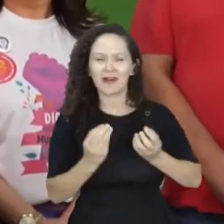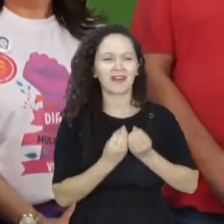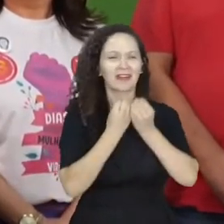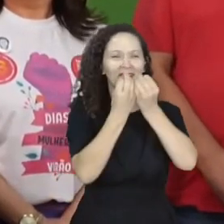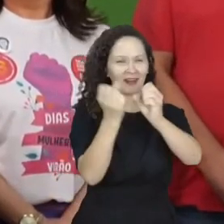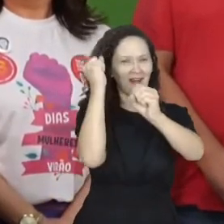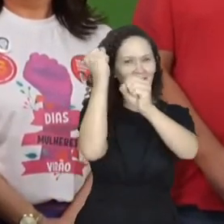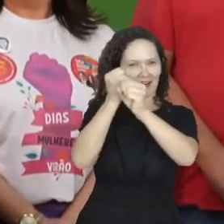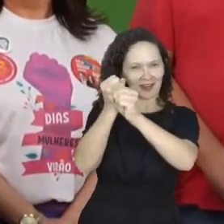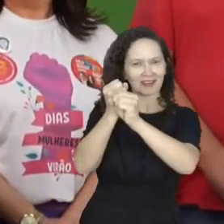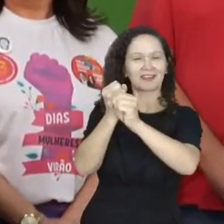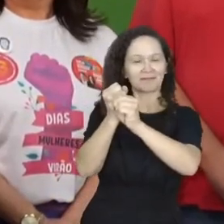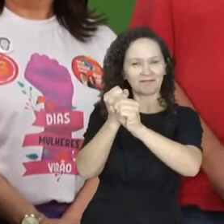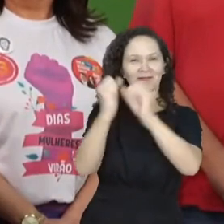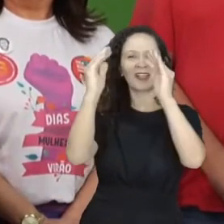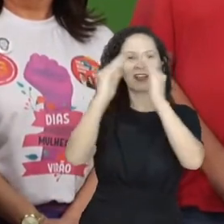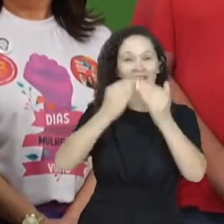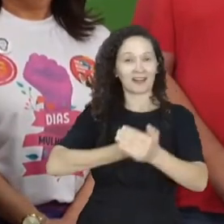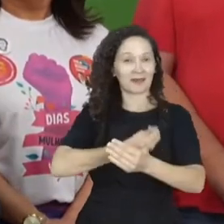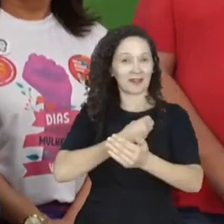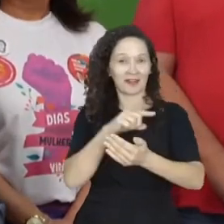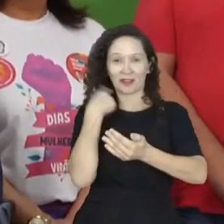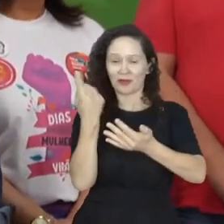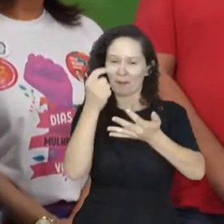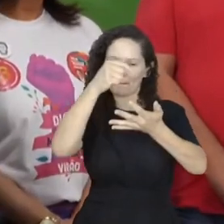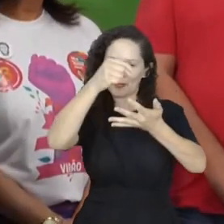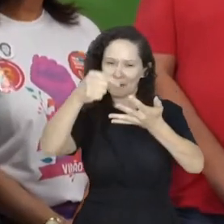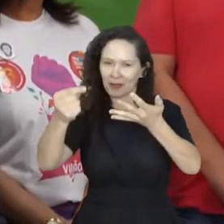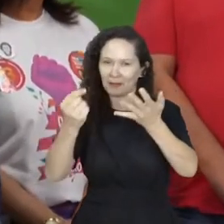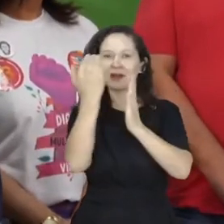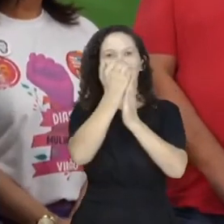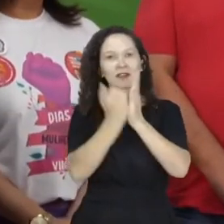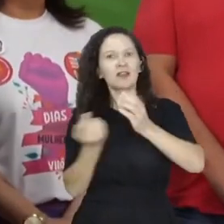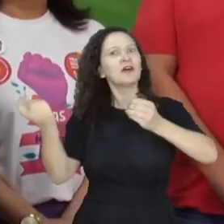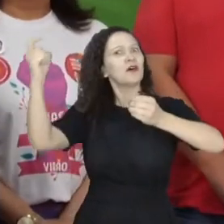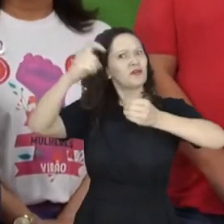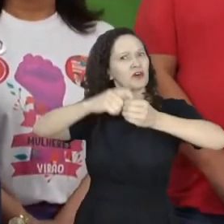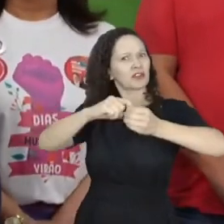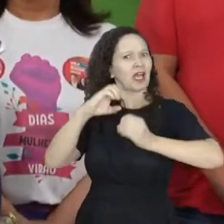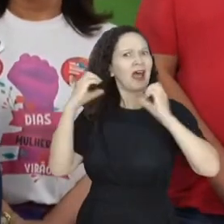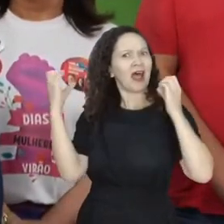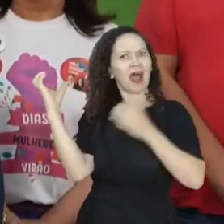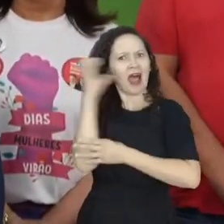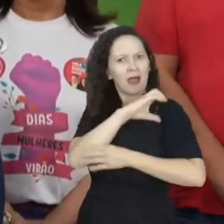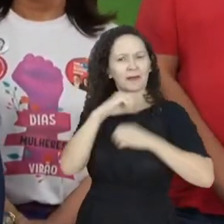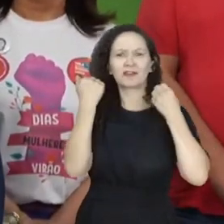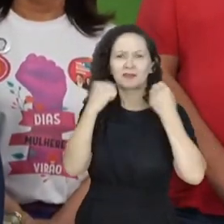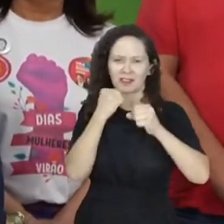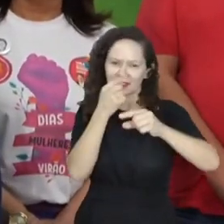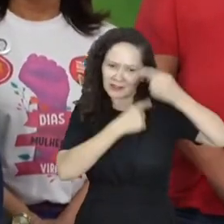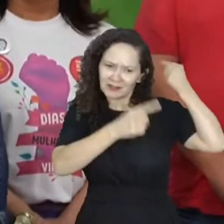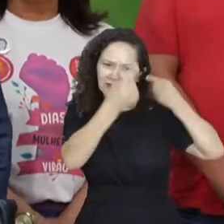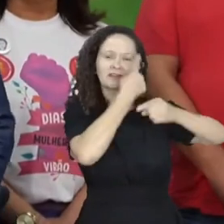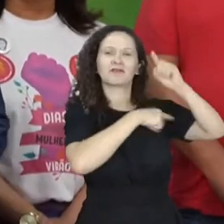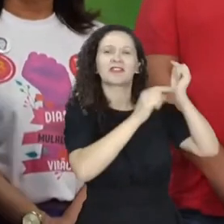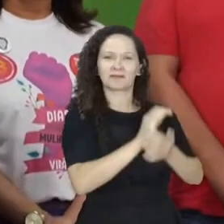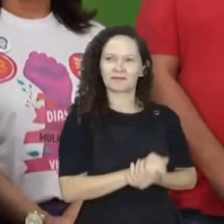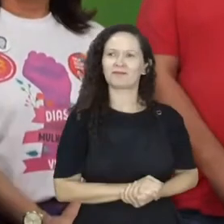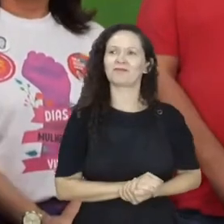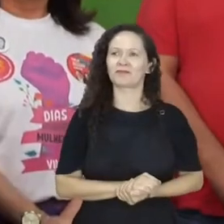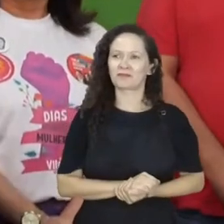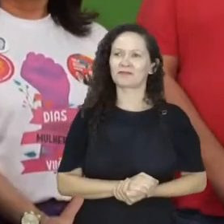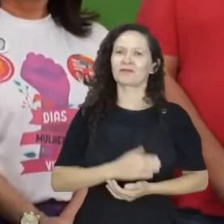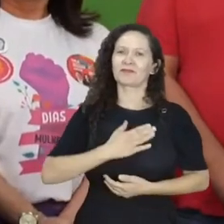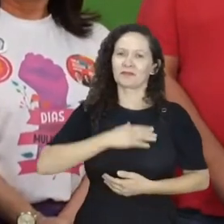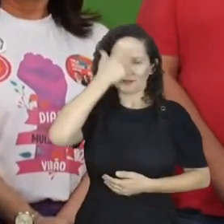não foi entregue. Então nós vamos, esse país vai voltar a crescer muito rapidamente. Ali como eu